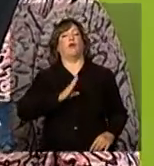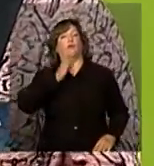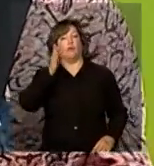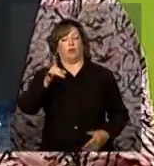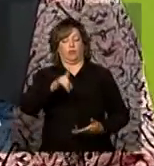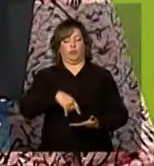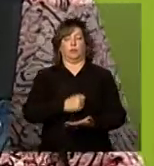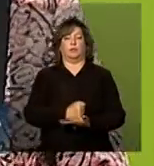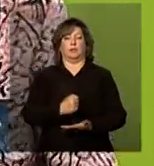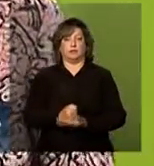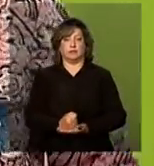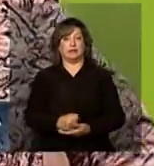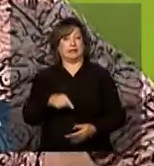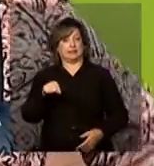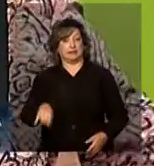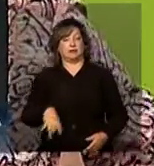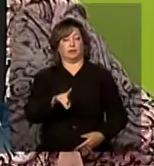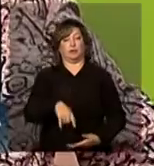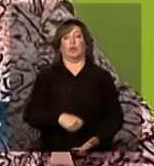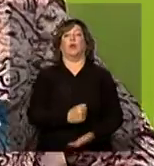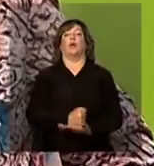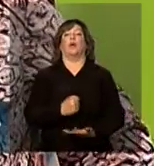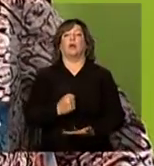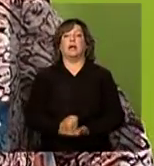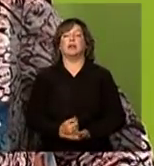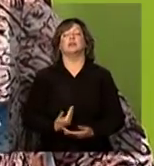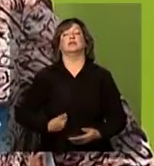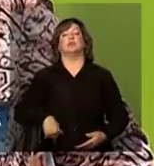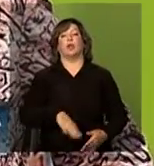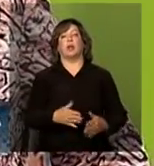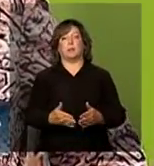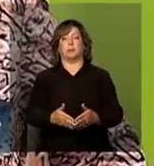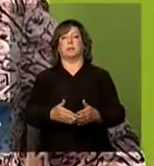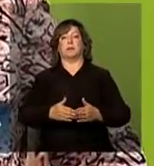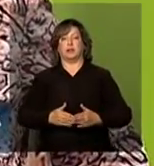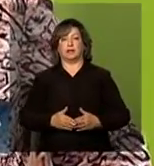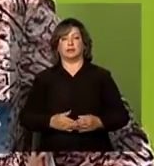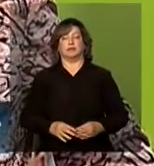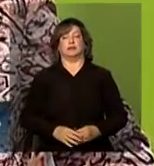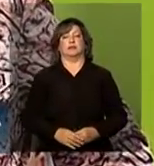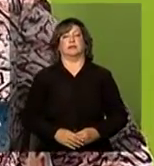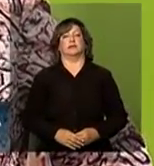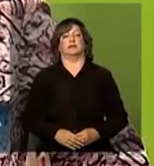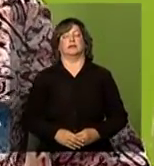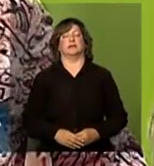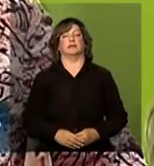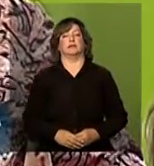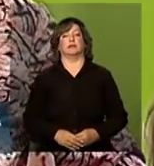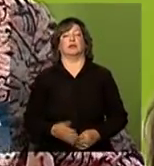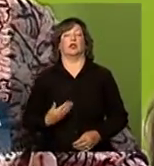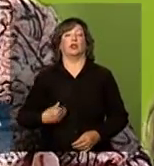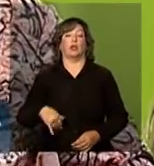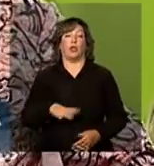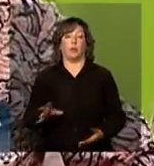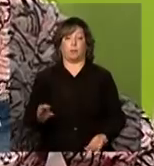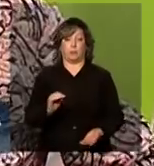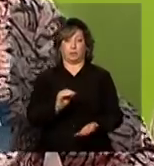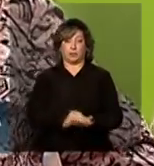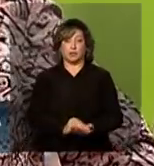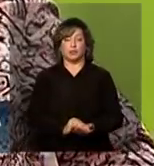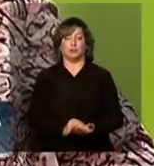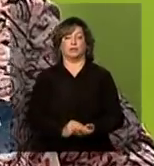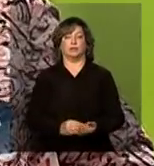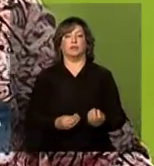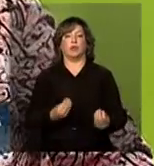contrato no contrato nós pedimos vou dizer melhor nós colocamos como uma